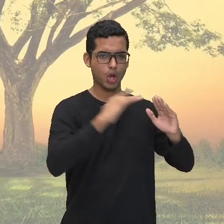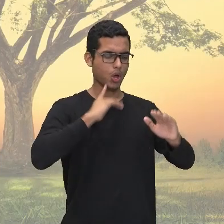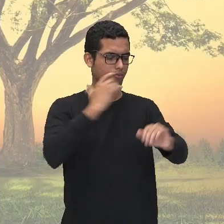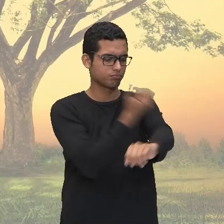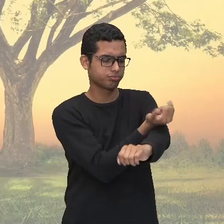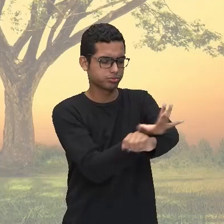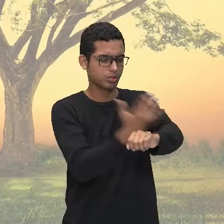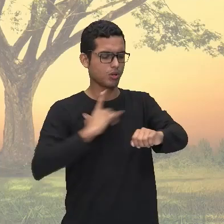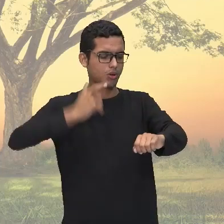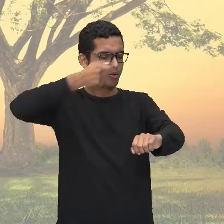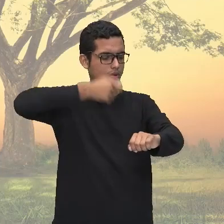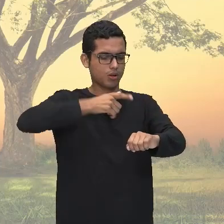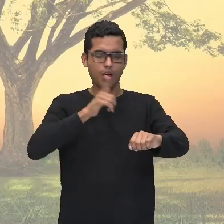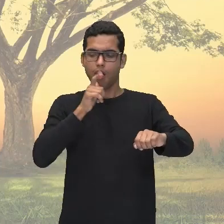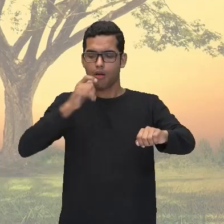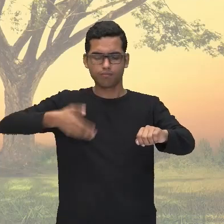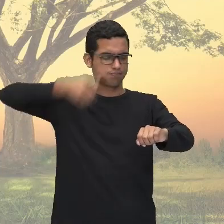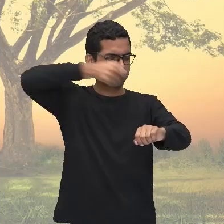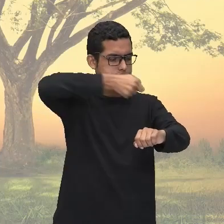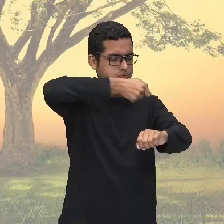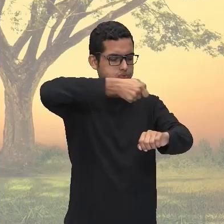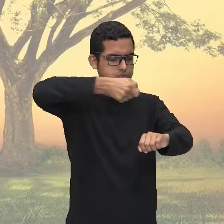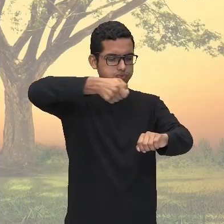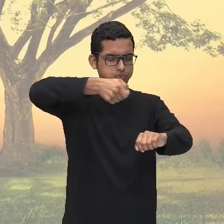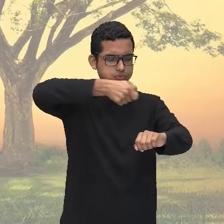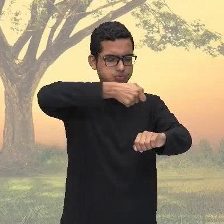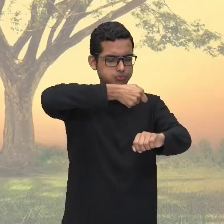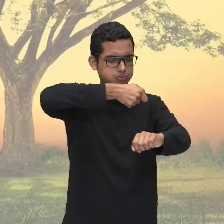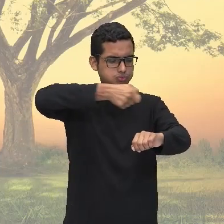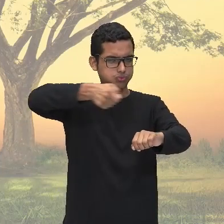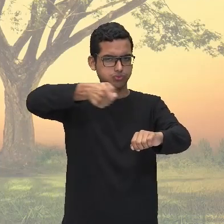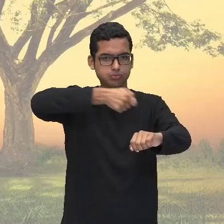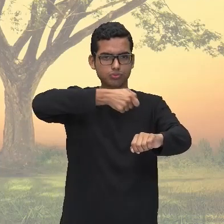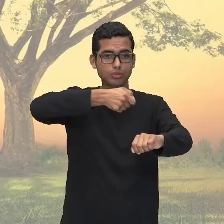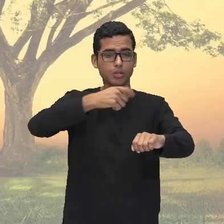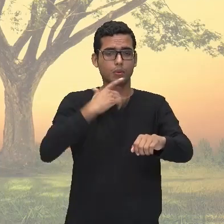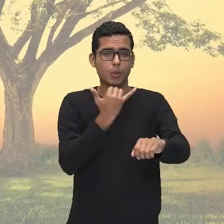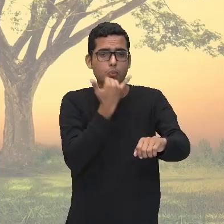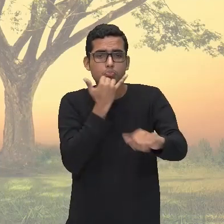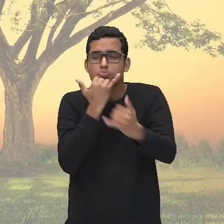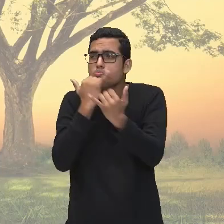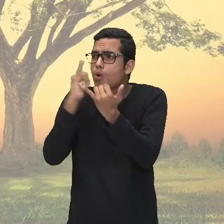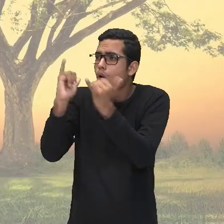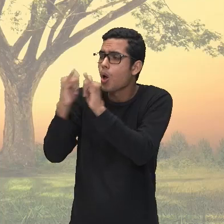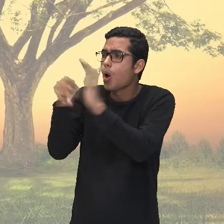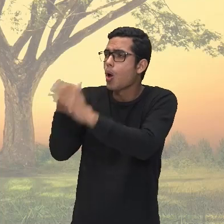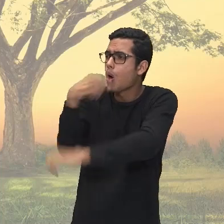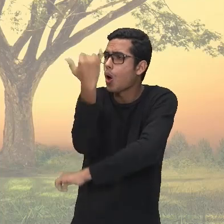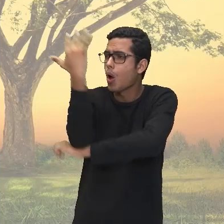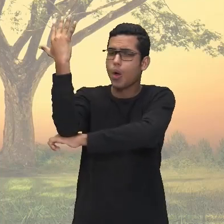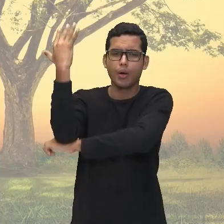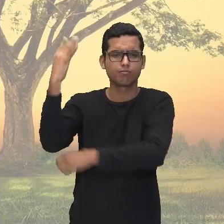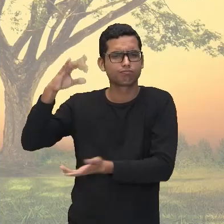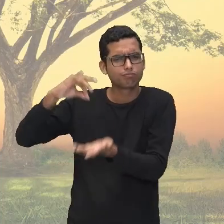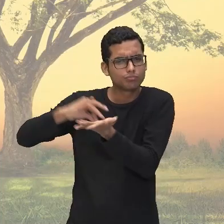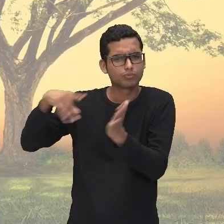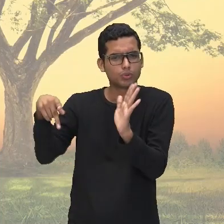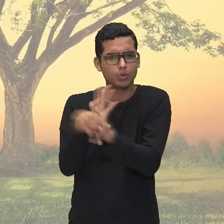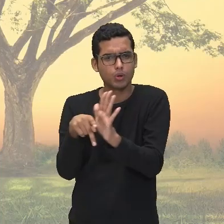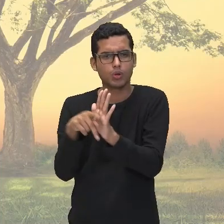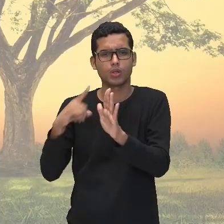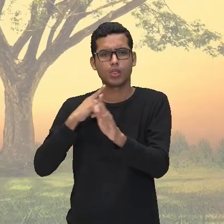Peço perdão às árvores pelo papel em que planto palavras de pedra regadas de